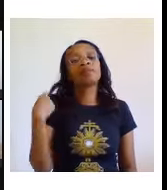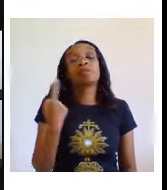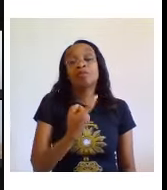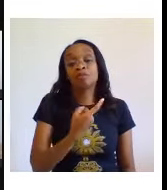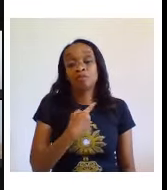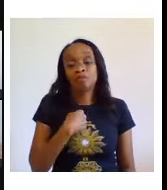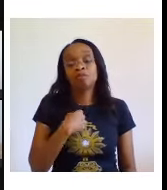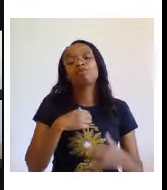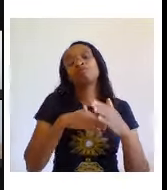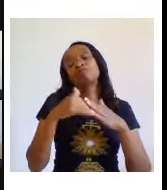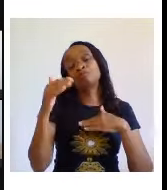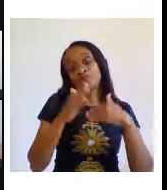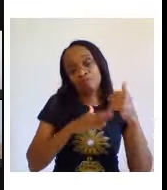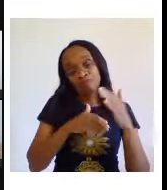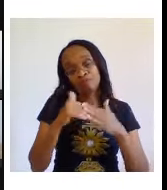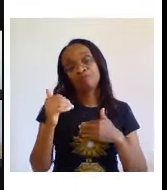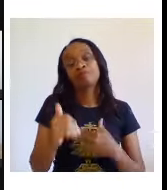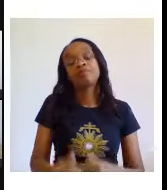cegos.